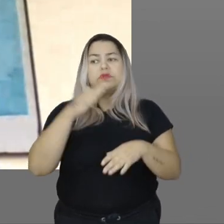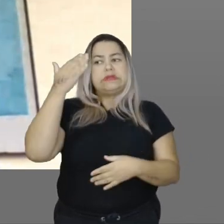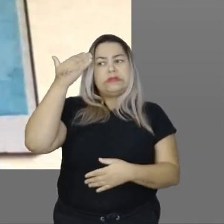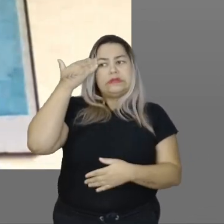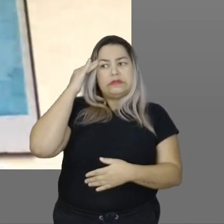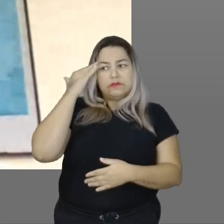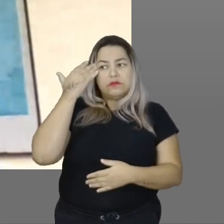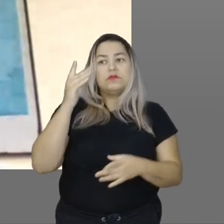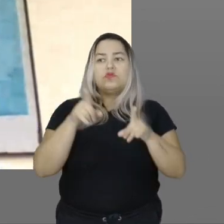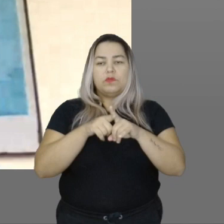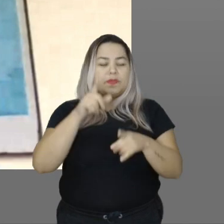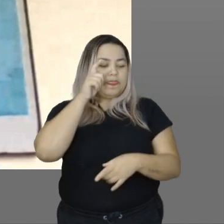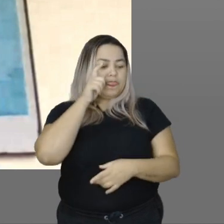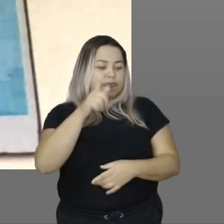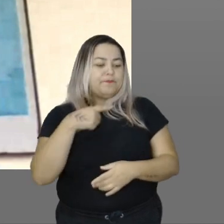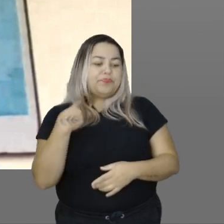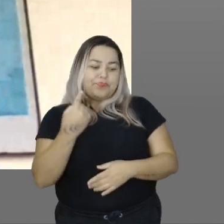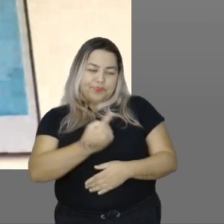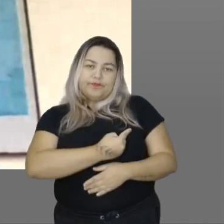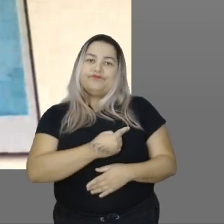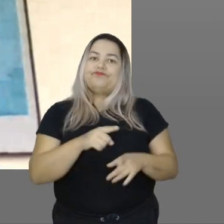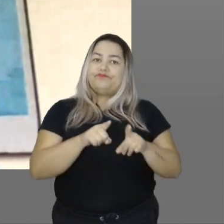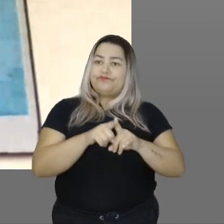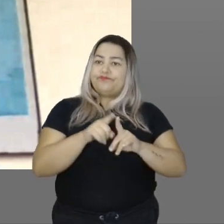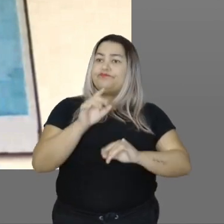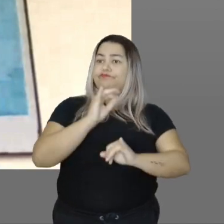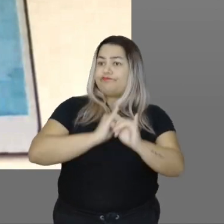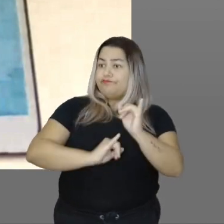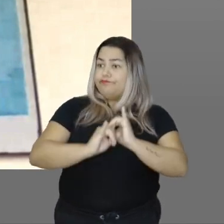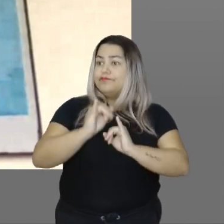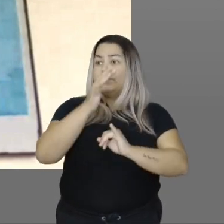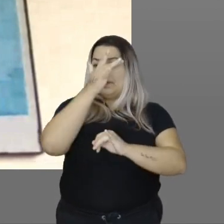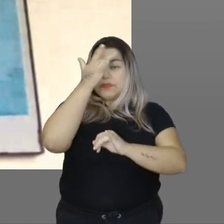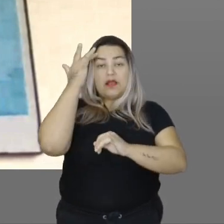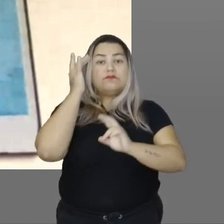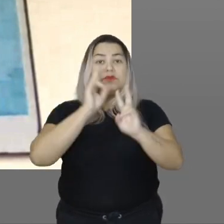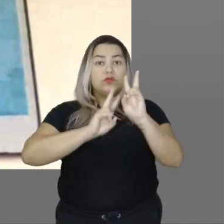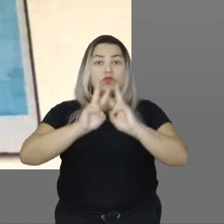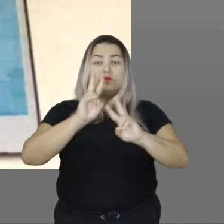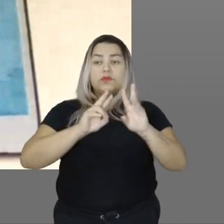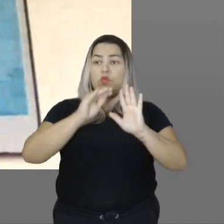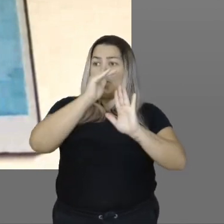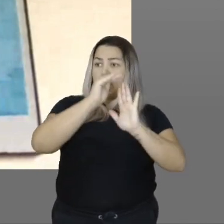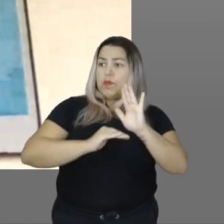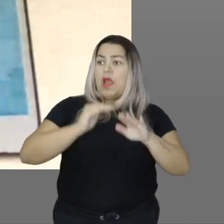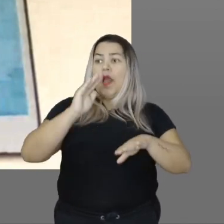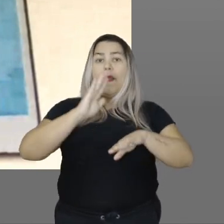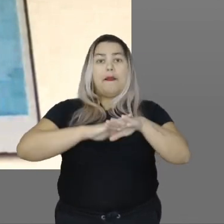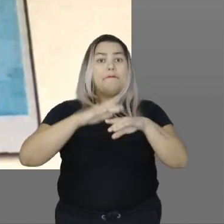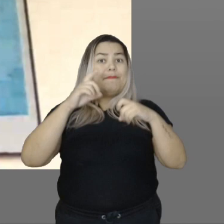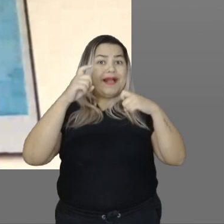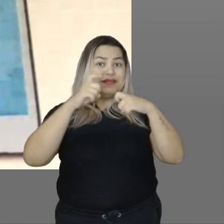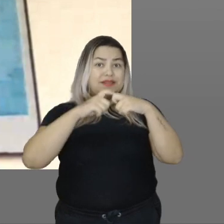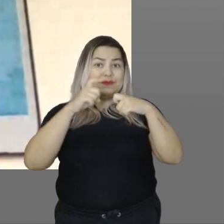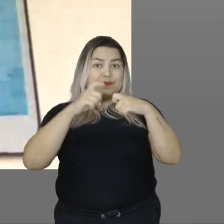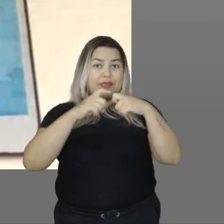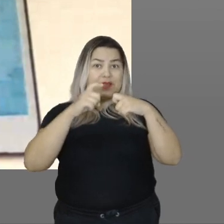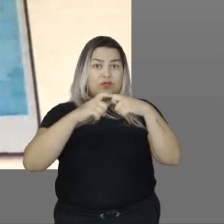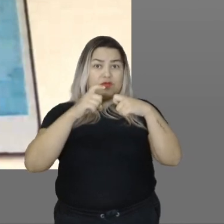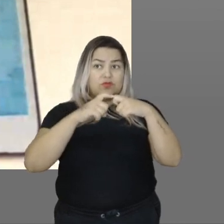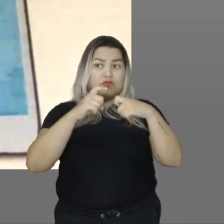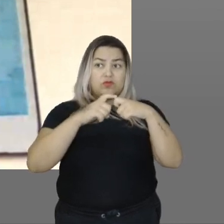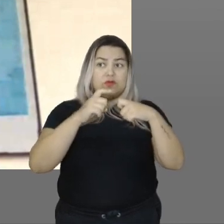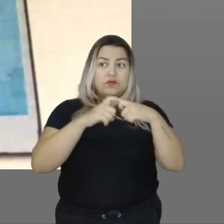entendas de maior interesse dos nossos internautas, Amanda. Mas, por exemplo, né, o programa Mais Médicos foi